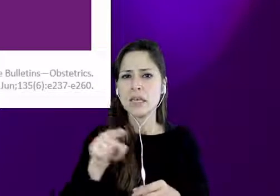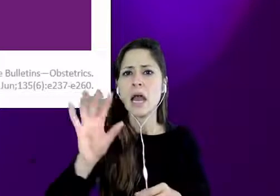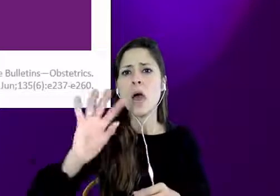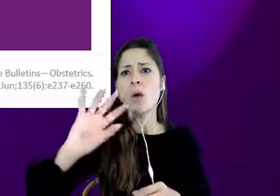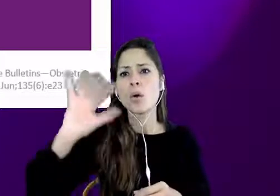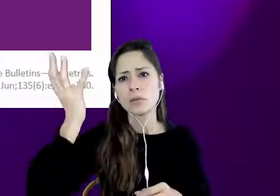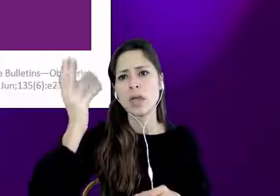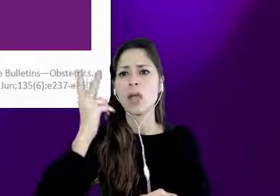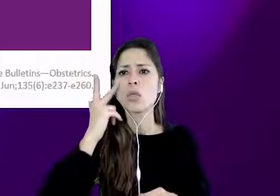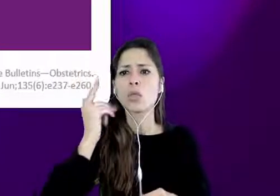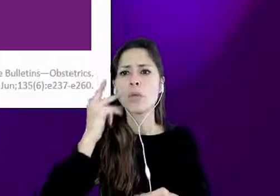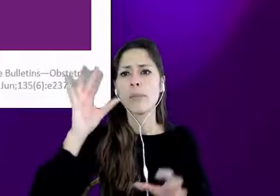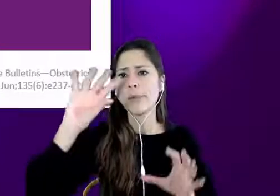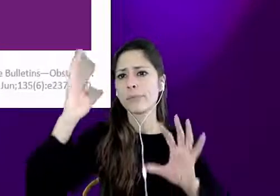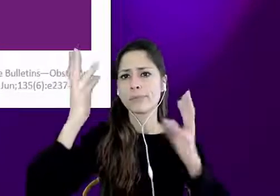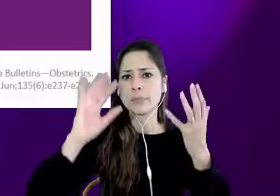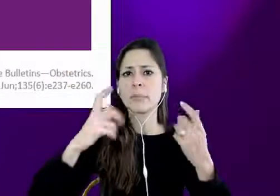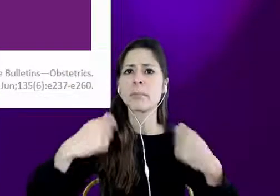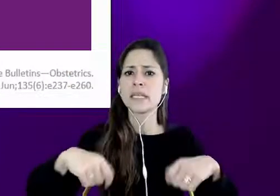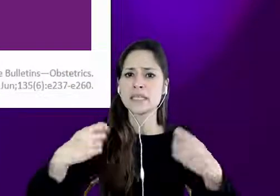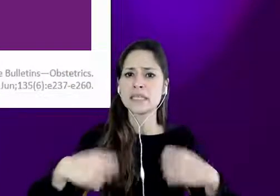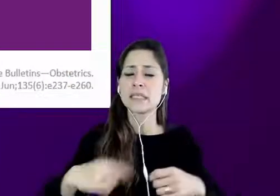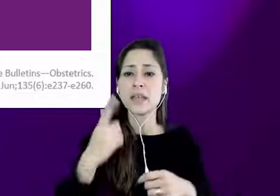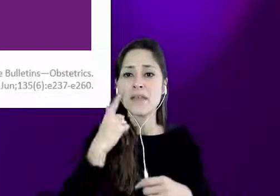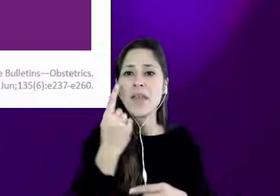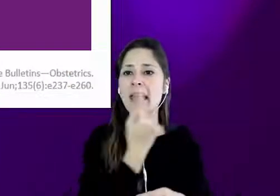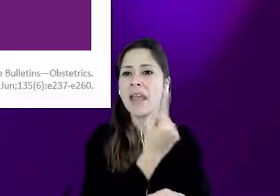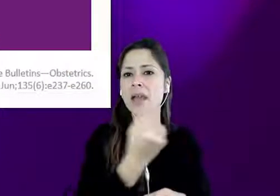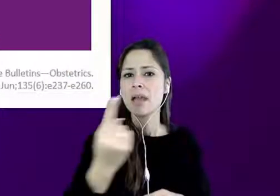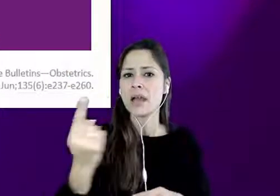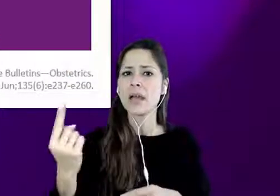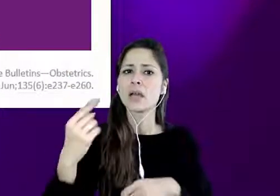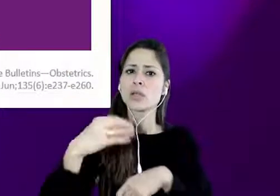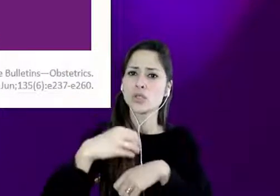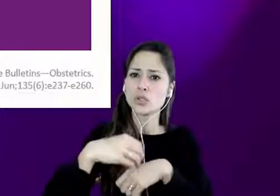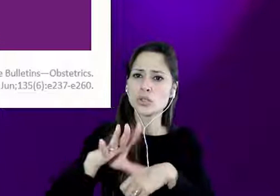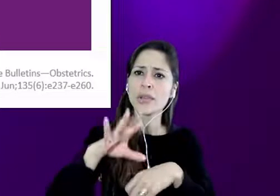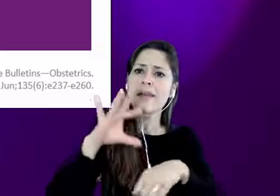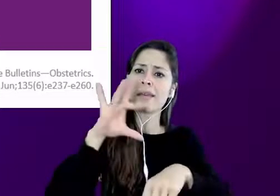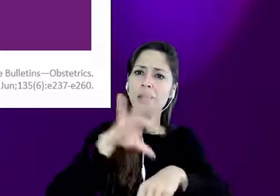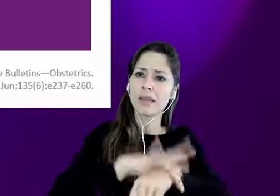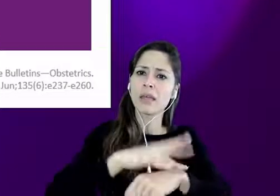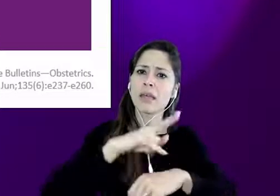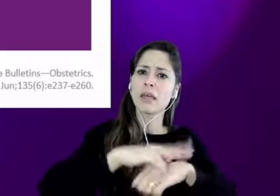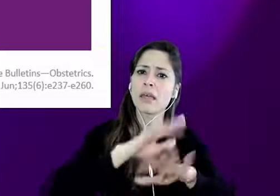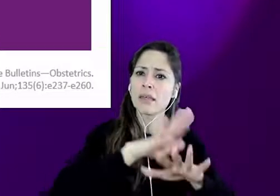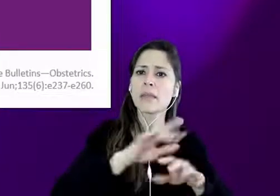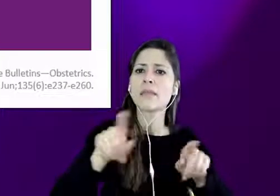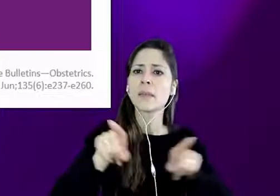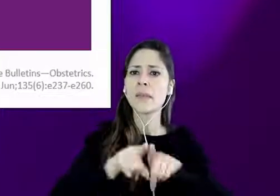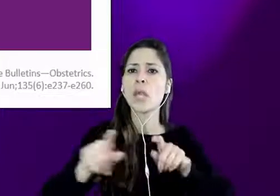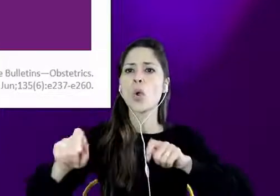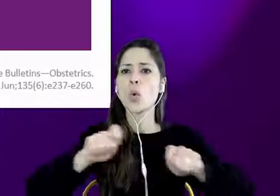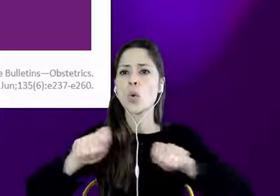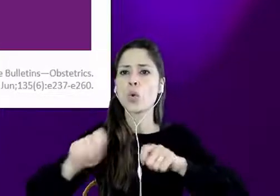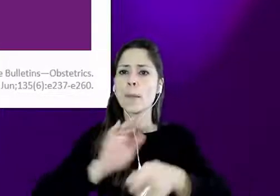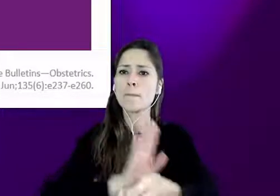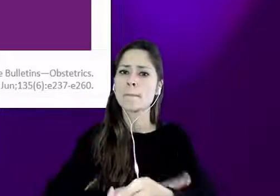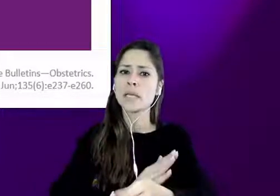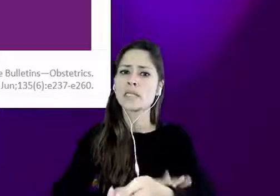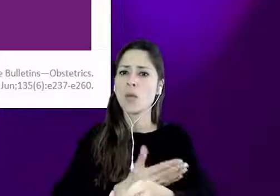nós individualizemos essa conduta. A gente sugere realmente internação inicial, o controle da pressão arterial e dos sintomas, o